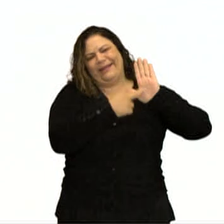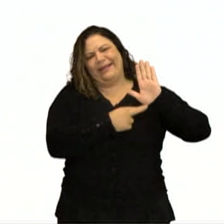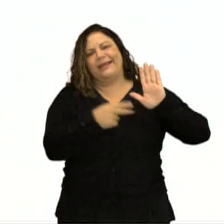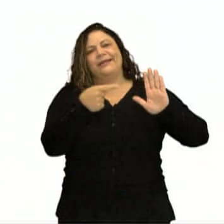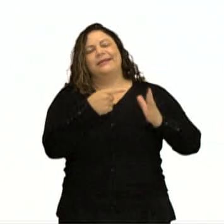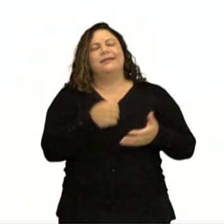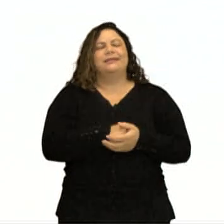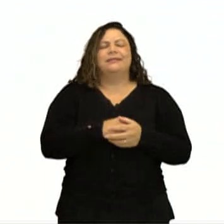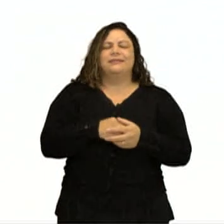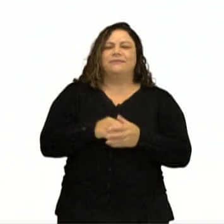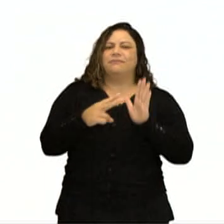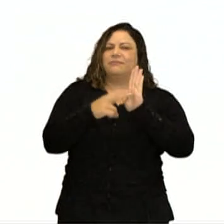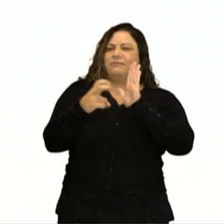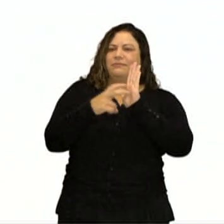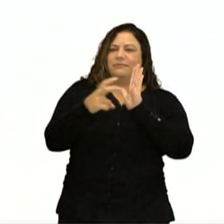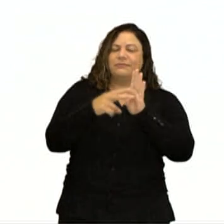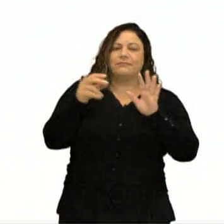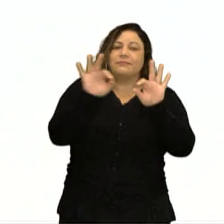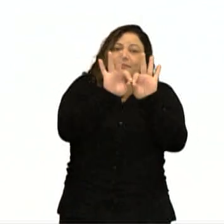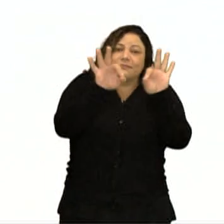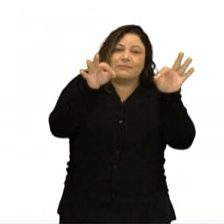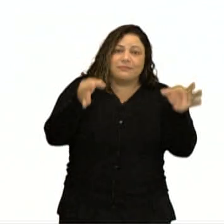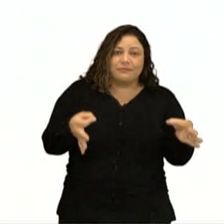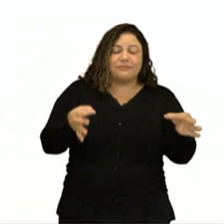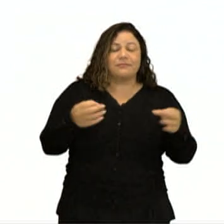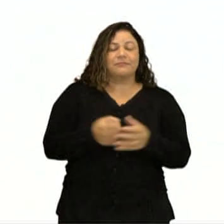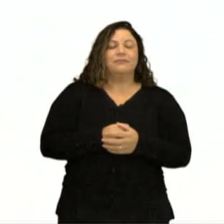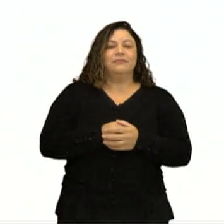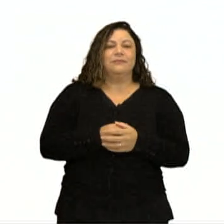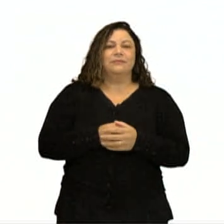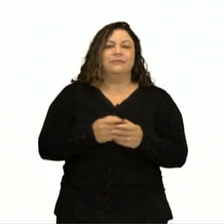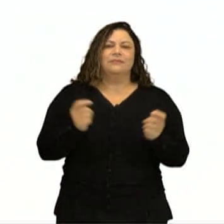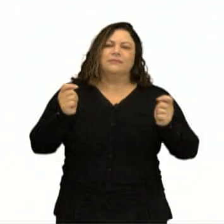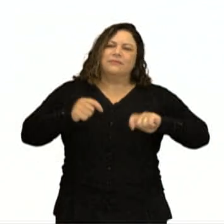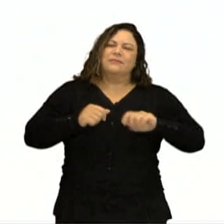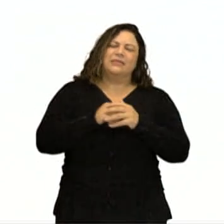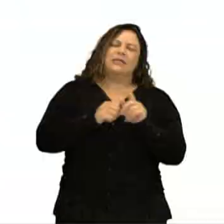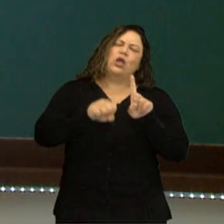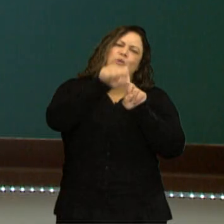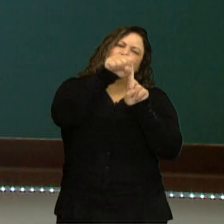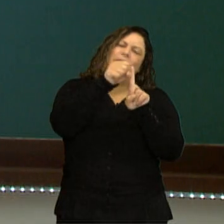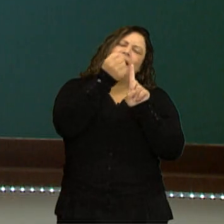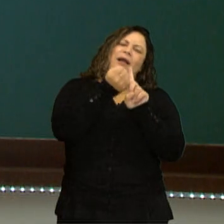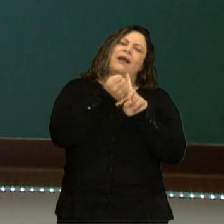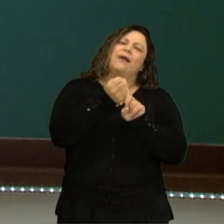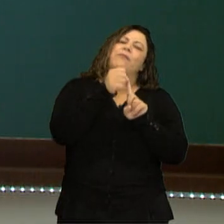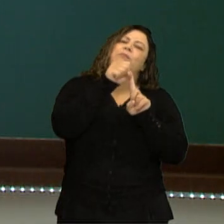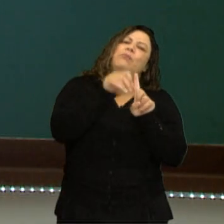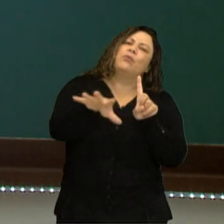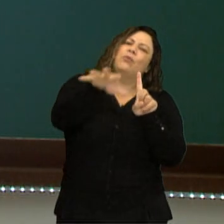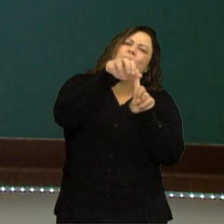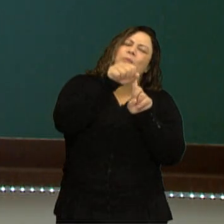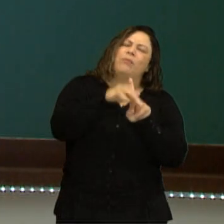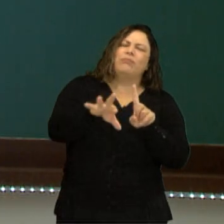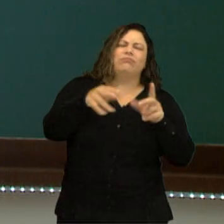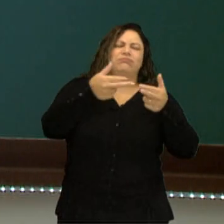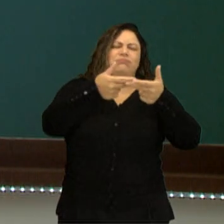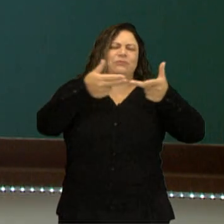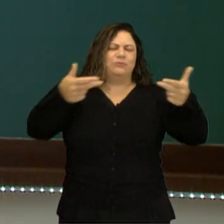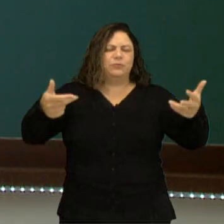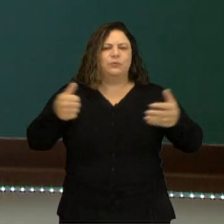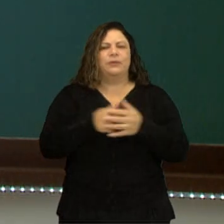vocabulário simples, uma linguagem simples, expressões populares e coloquiais, uso